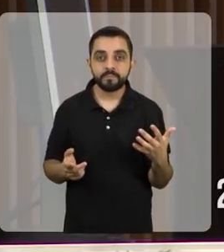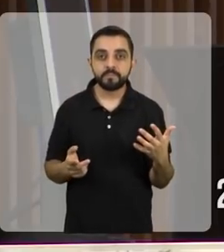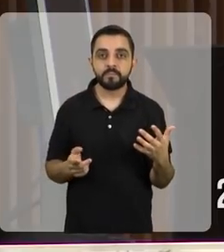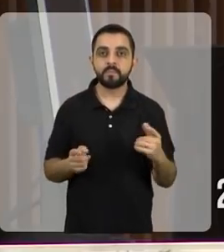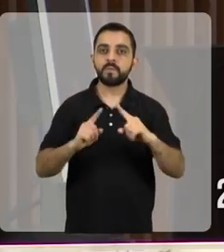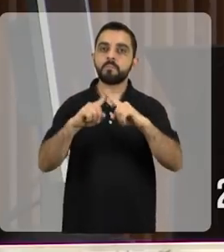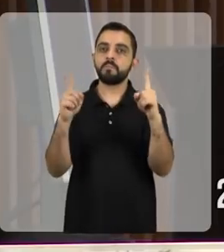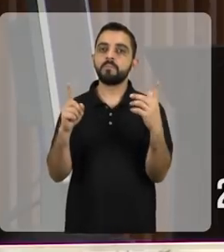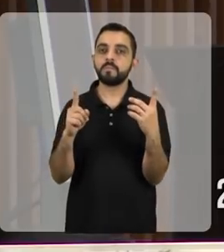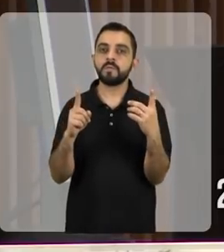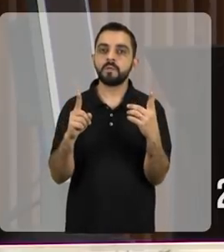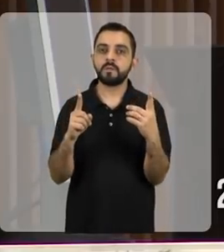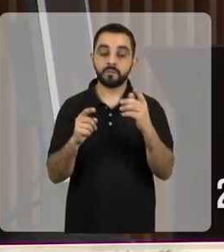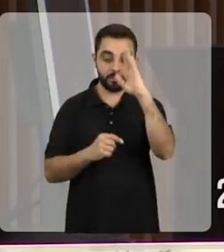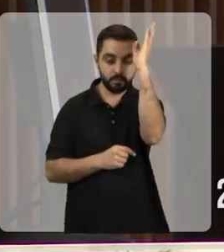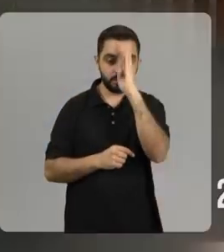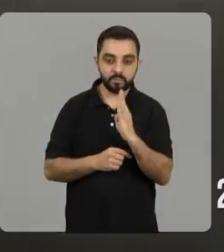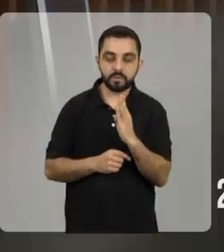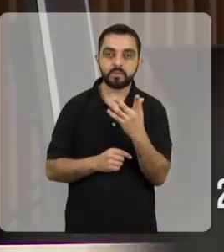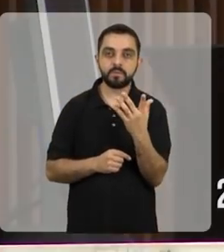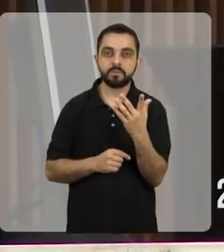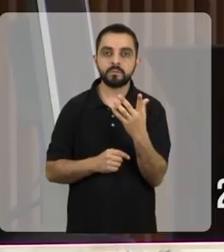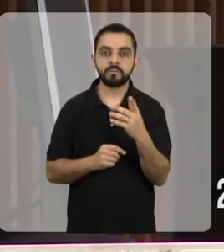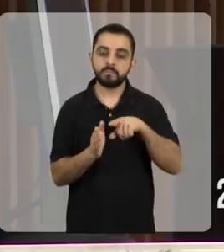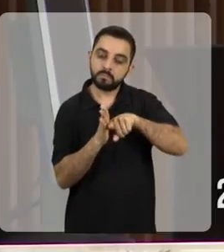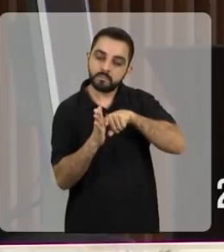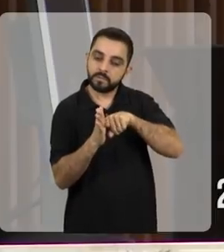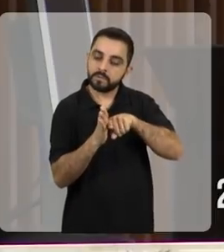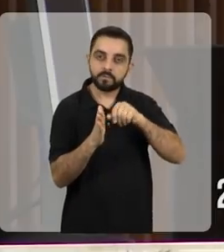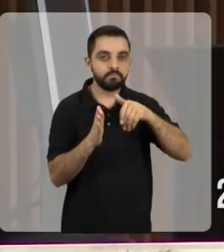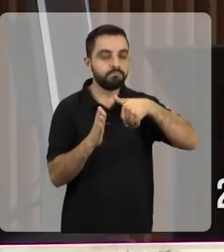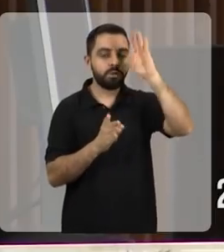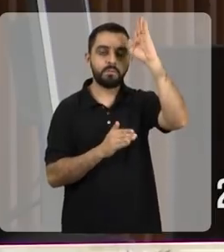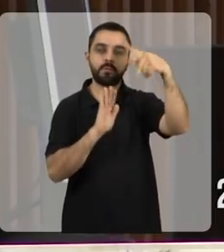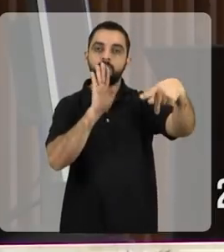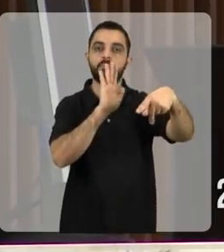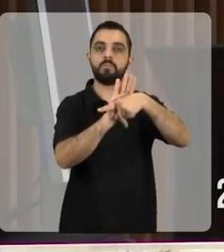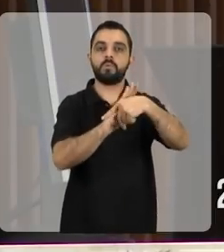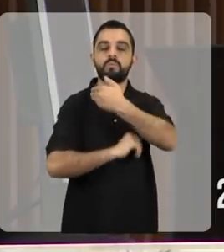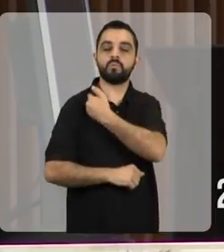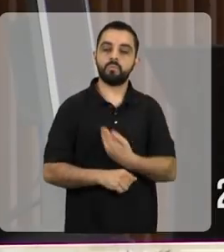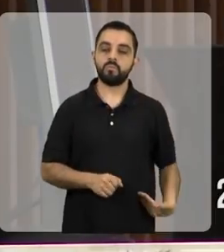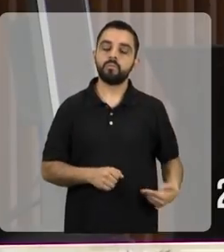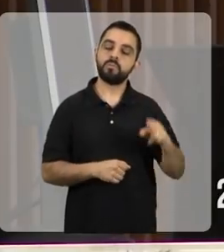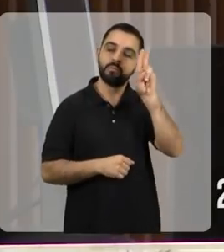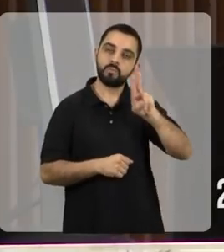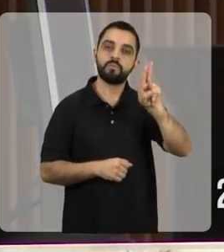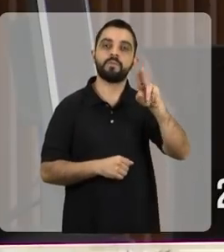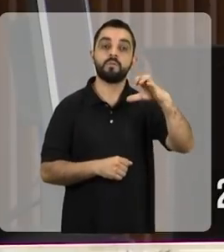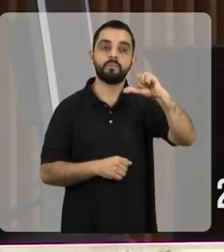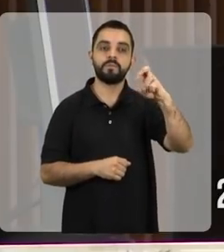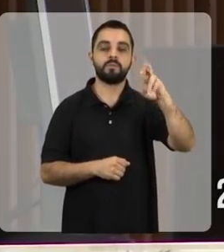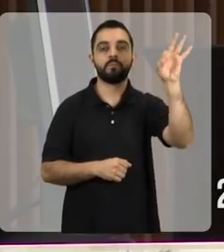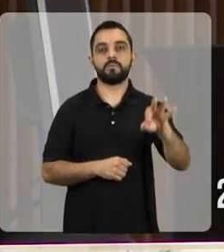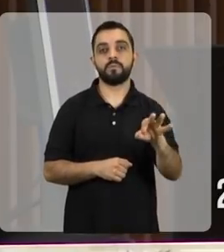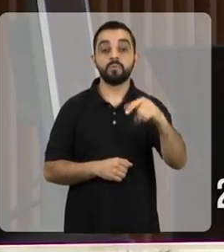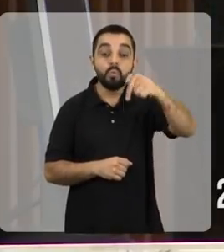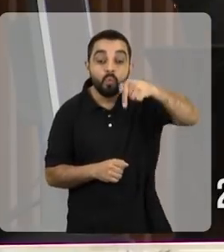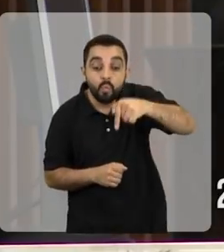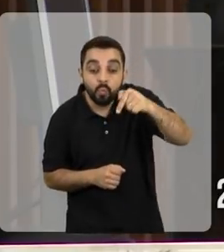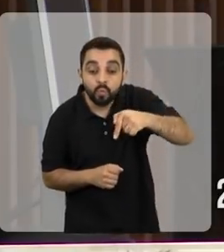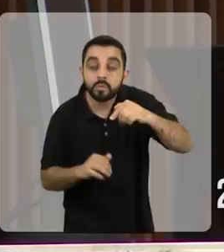da produção científica brasileira porque o topo das produção científica brasileira está nas universidades públicas a notícia de hoje